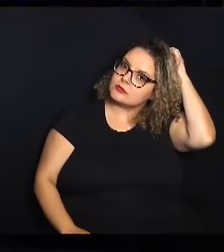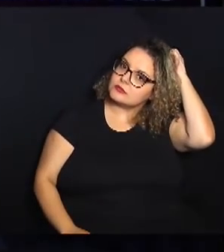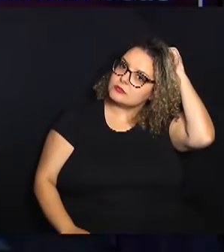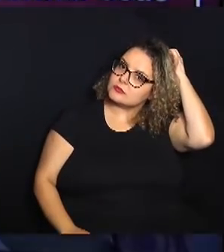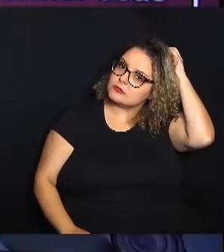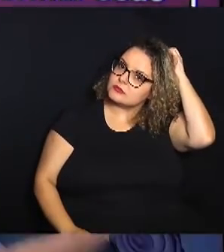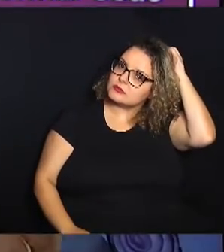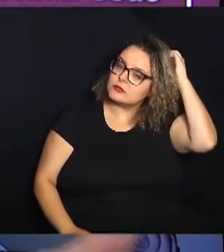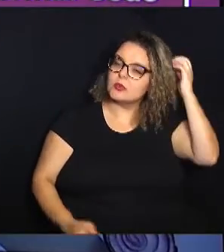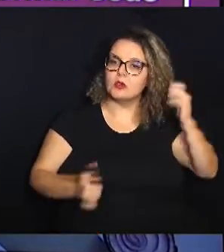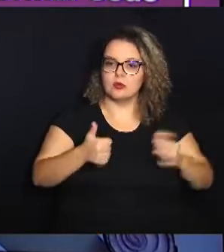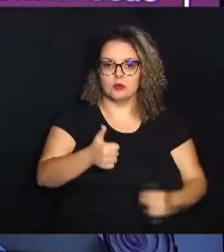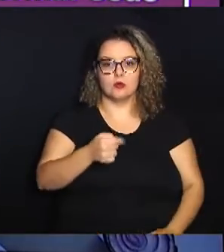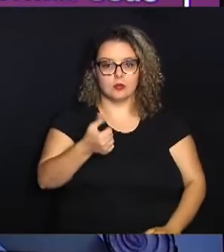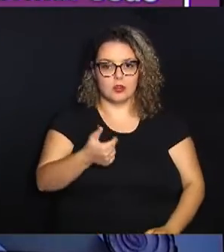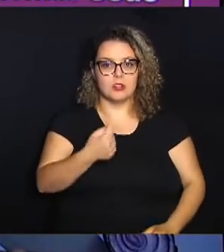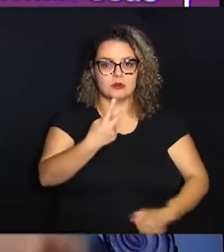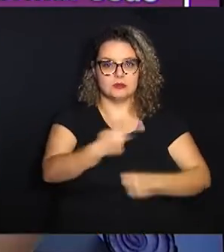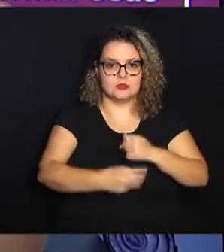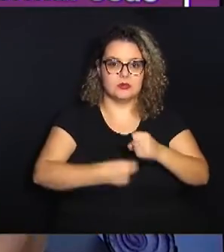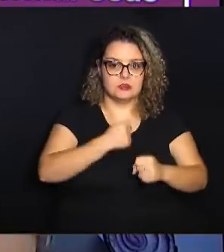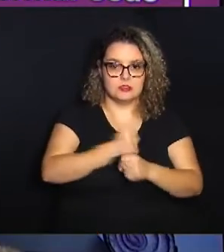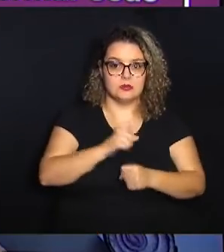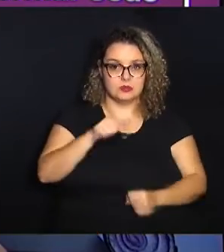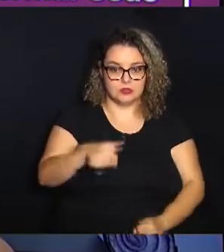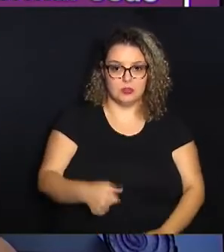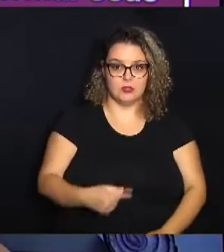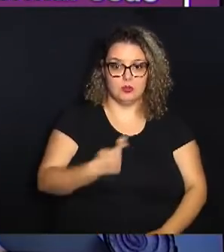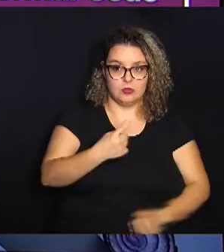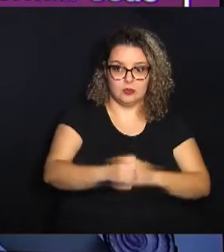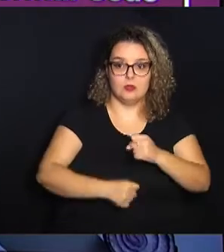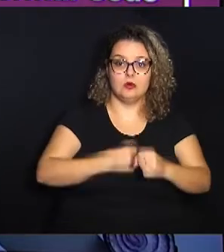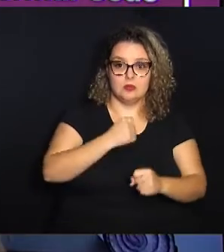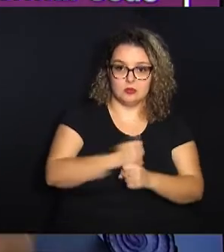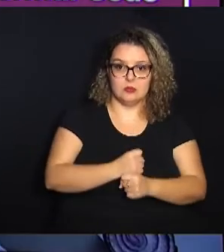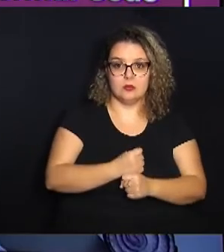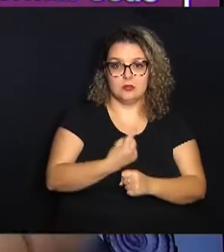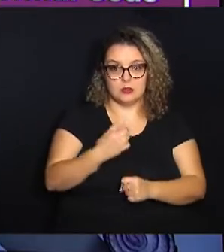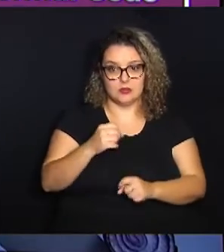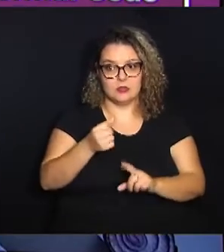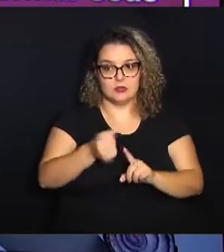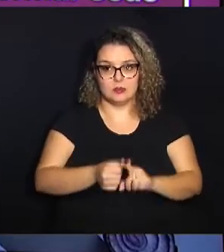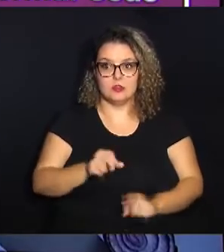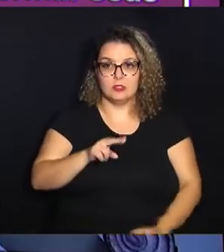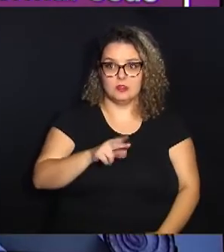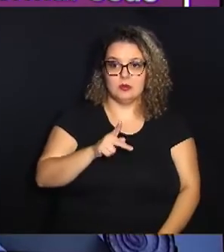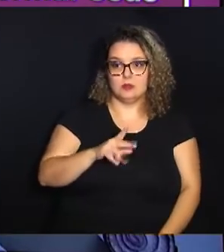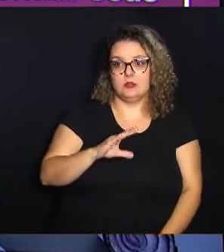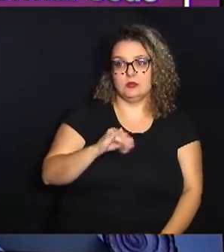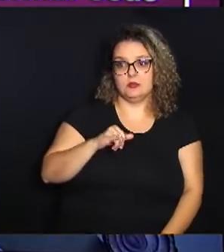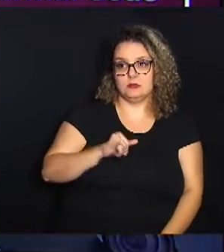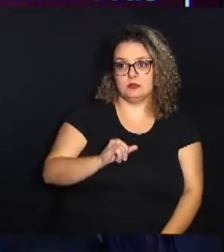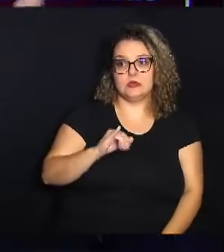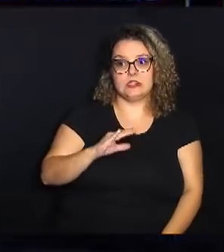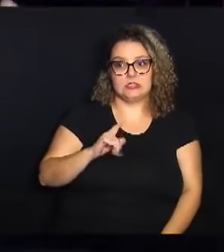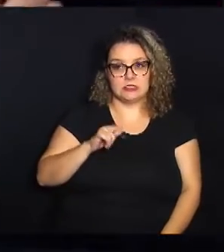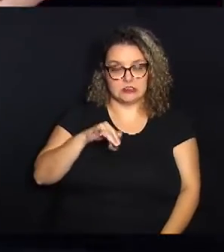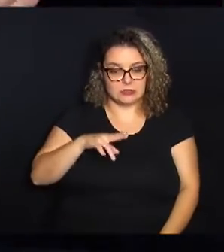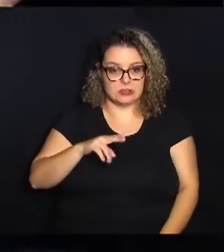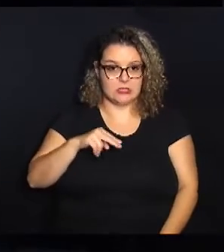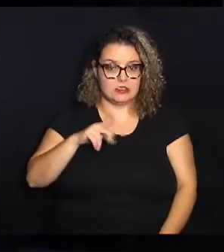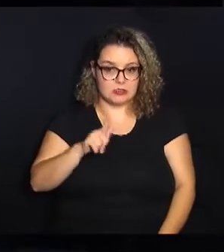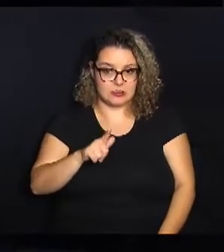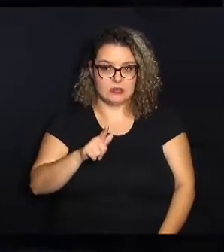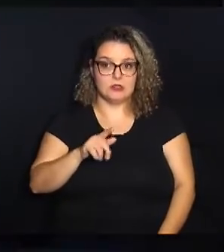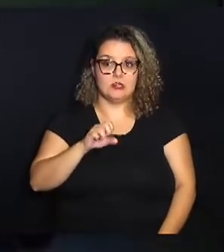2 anos depois, a gente está com 1 ano e 10 meses como Upcycling Solutions, né? Não como empresa, mas como Upcycling Solutions, é que nós,